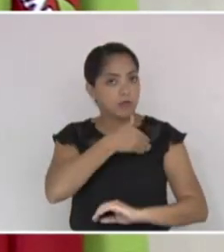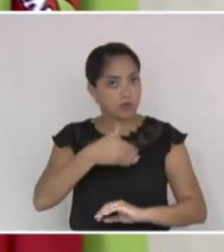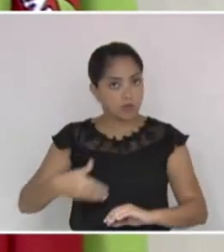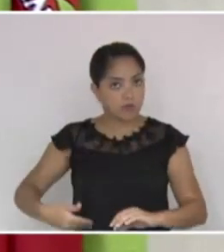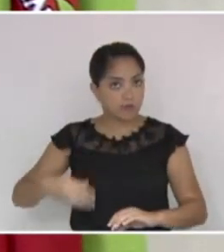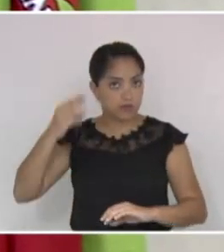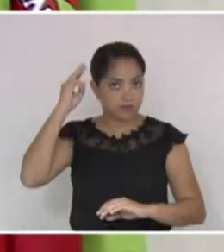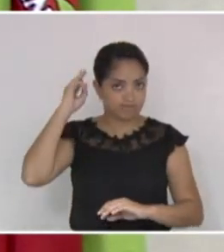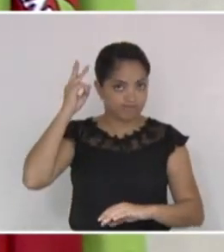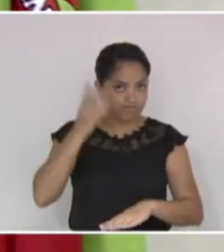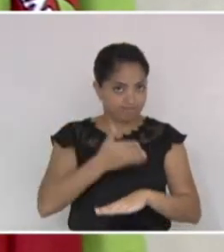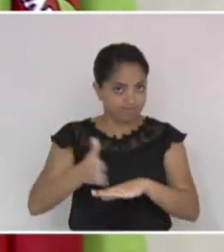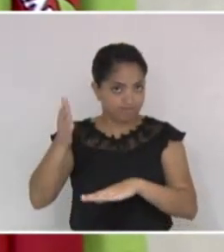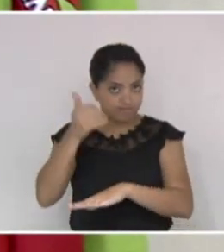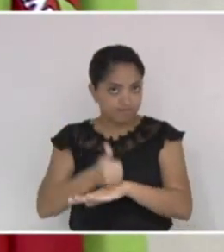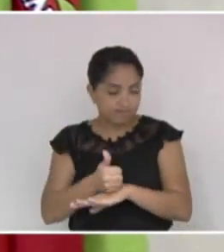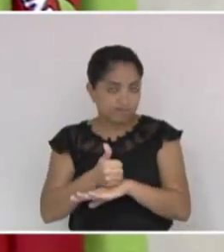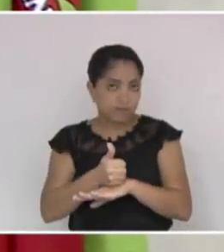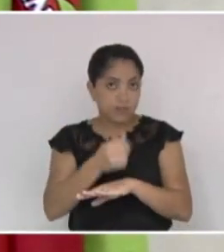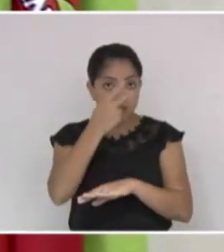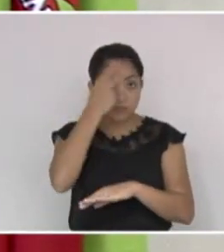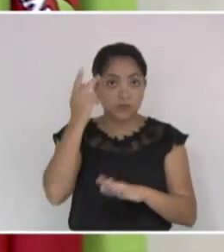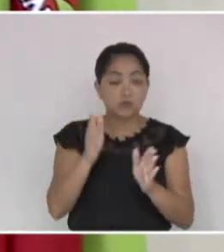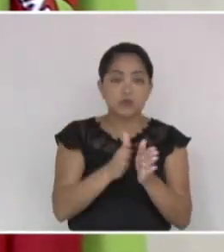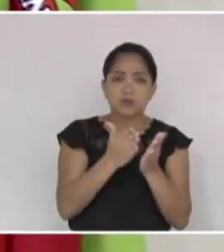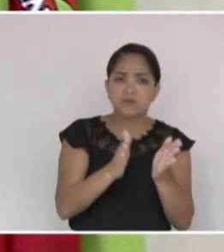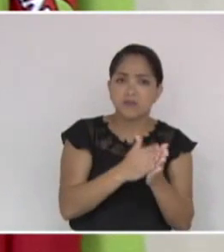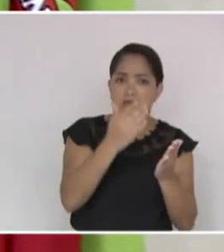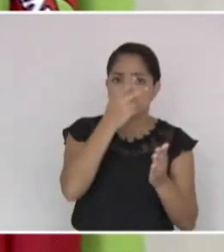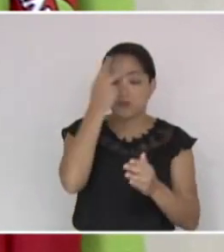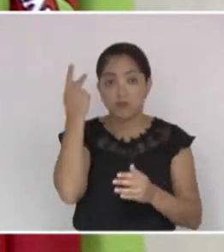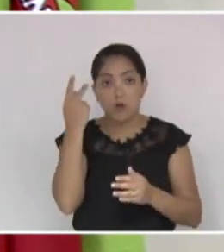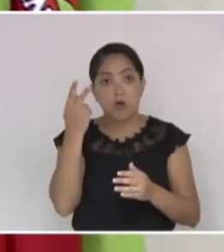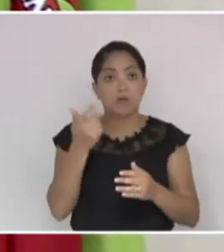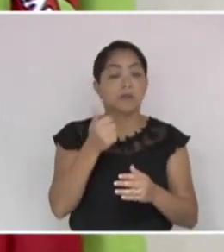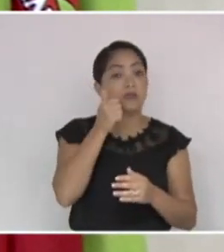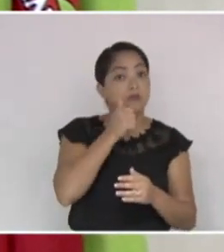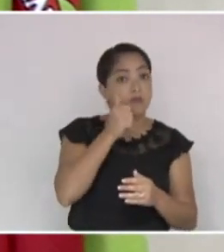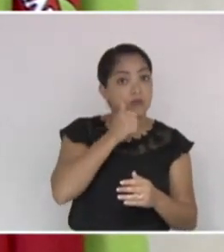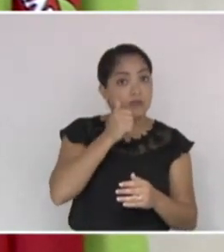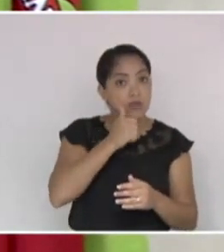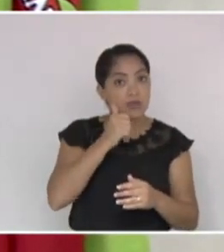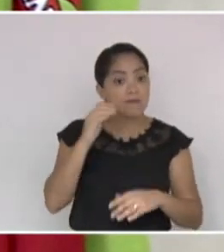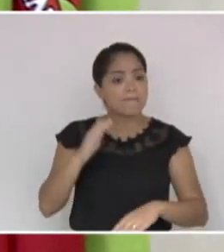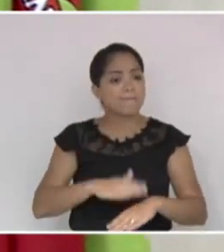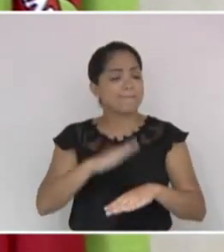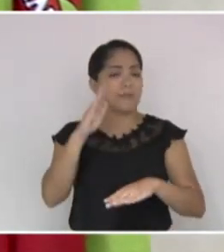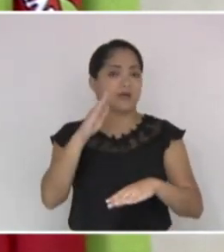Temer. Para os mais pobres, em especial nós mulheres, mais